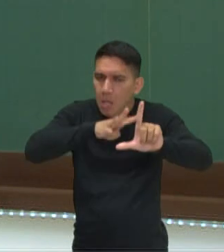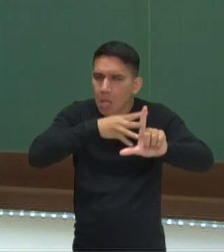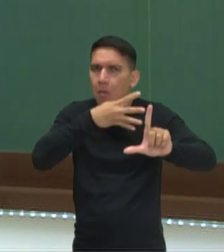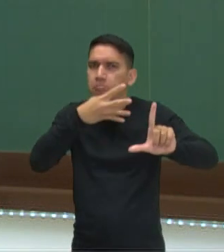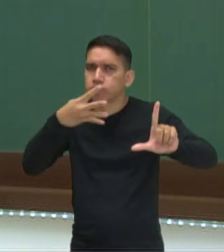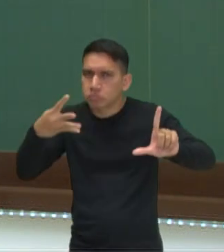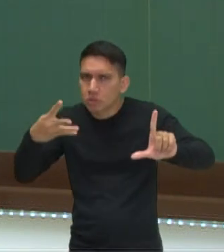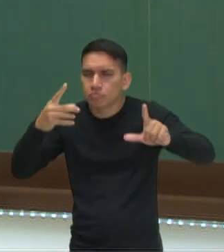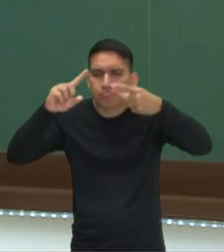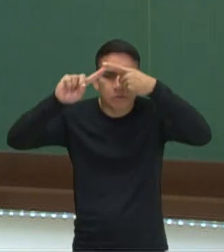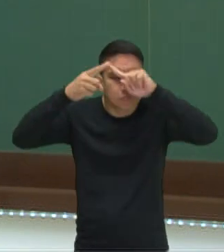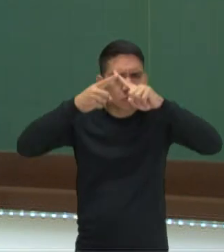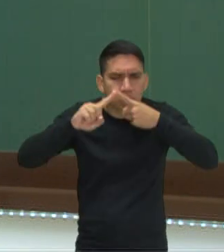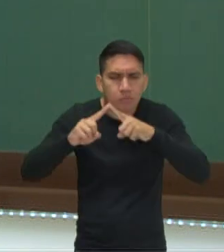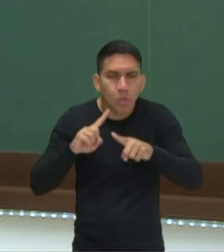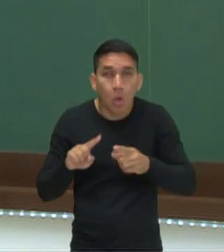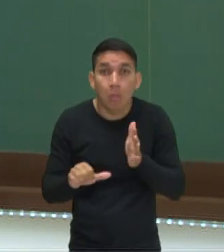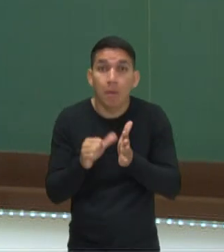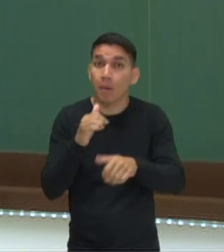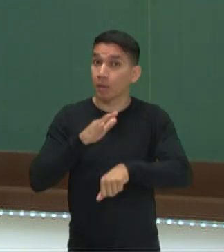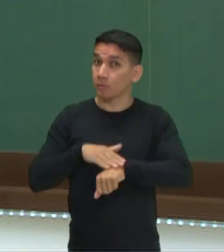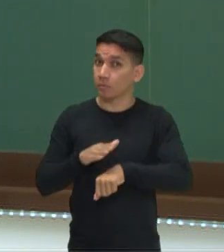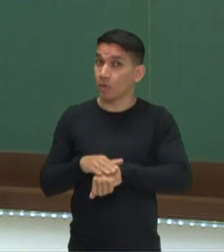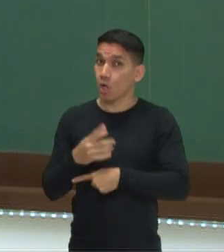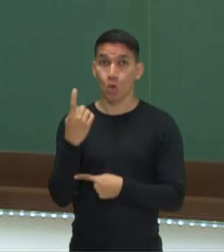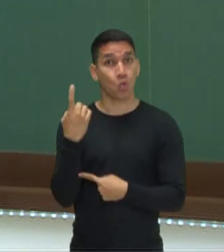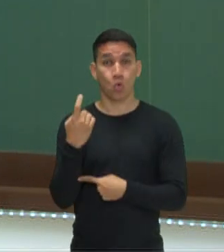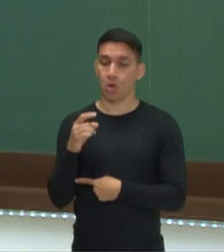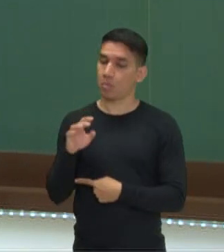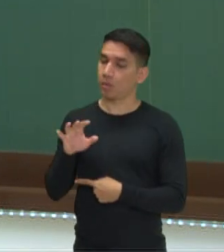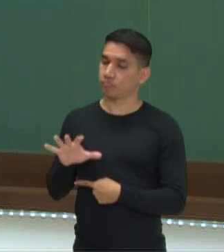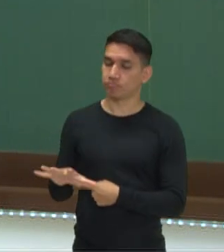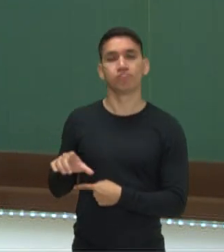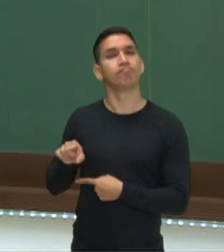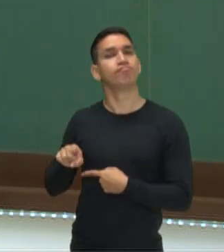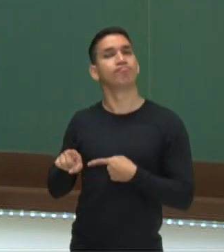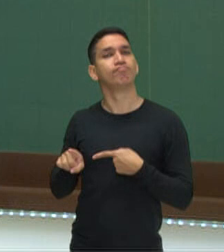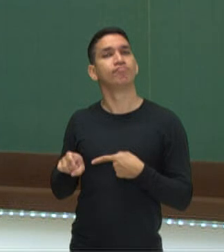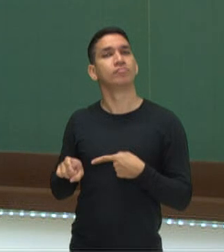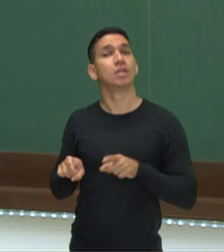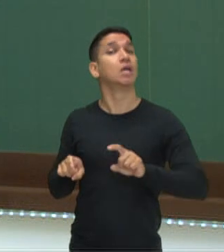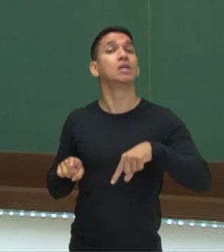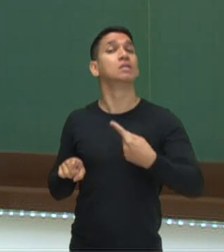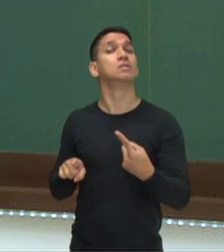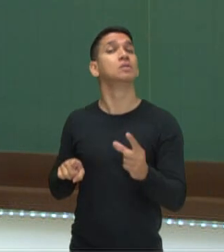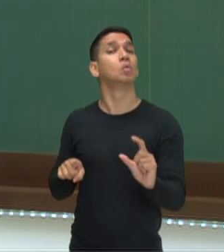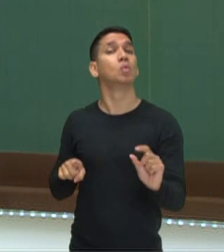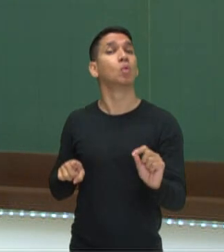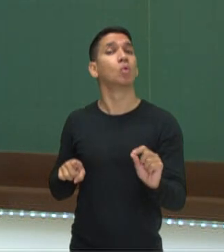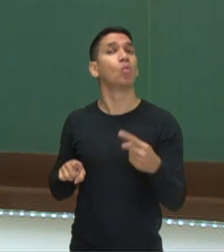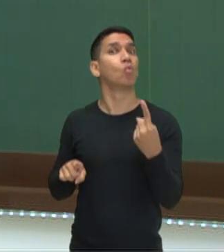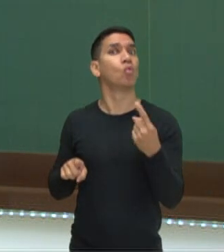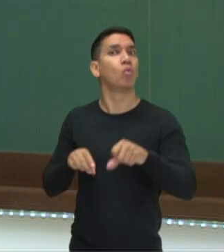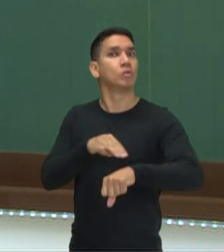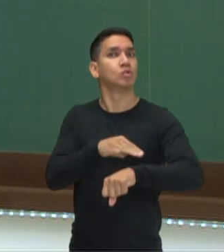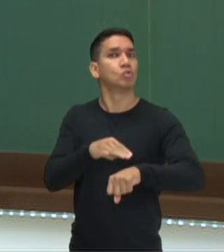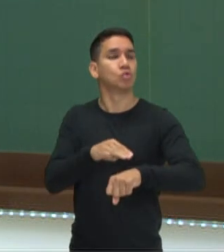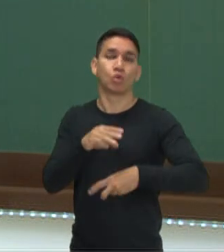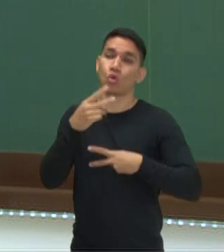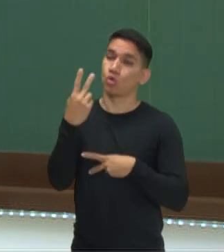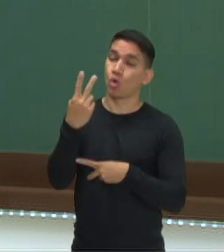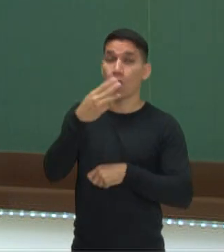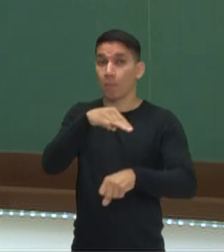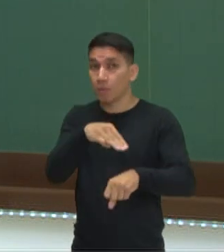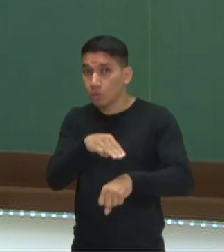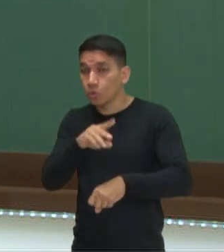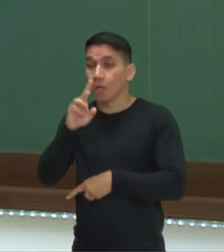né? Pensar que num primeiro momento existe uma bactéria. E depois? Um minuto depois, 2 minutos